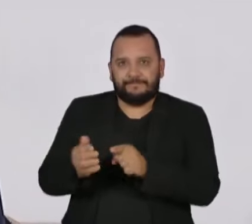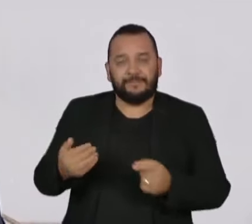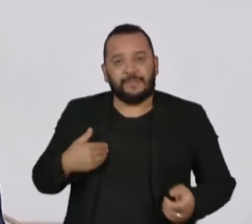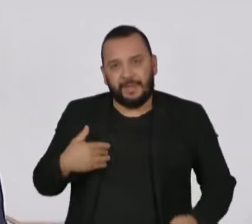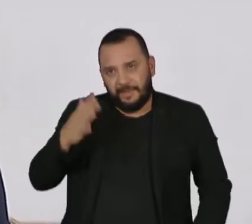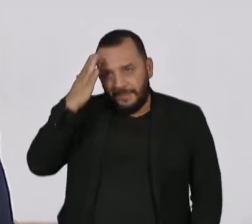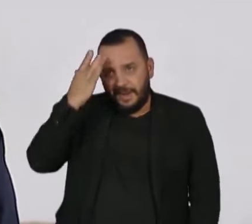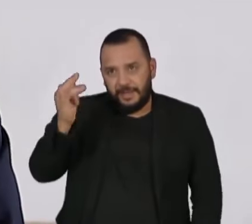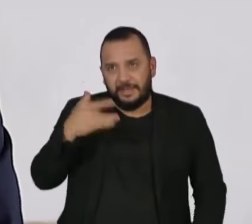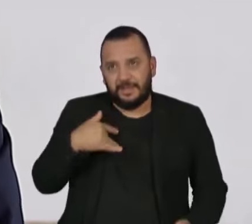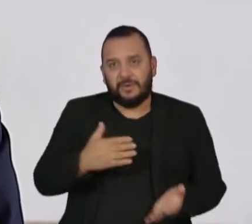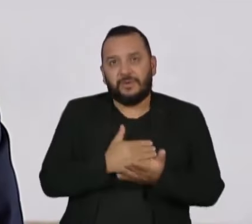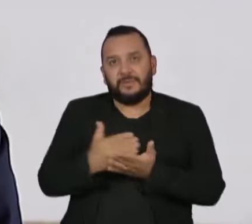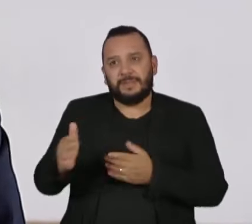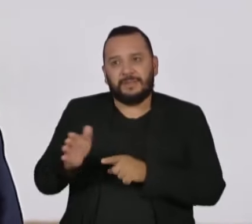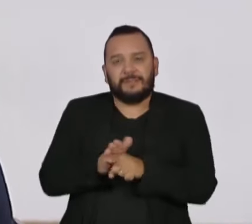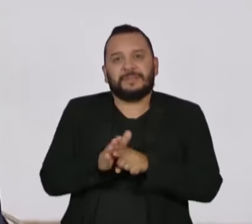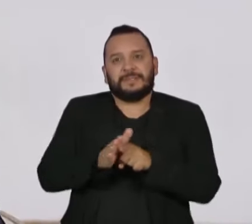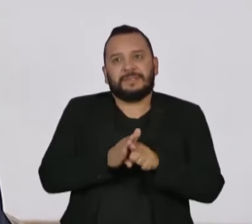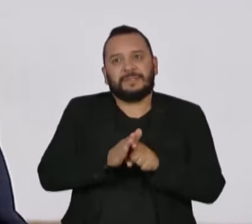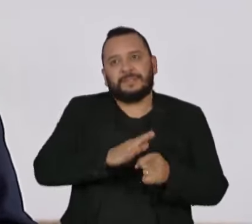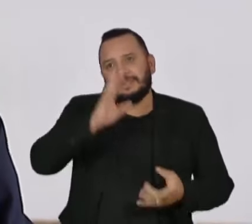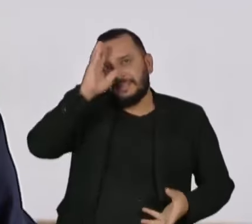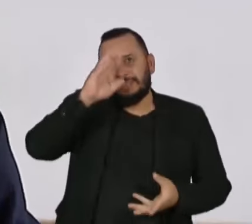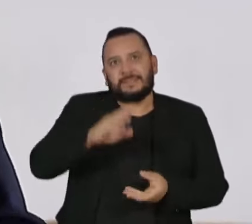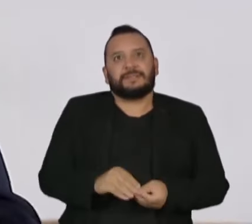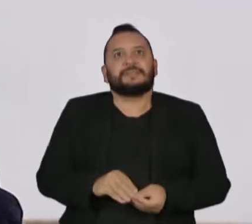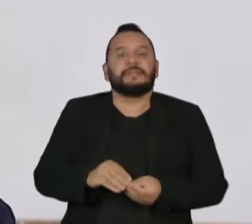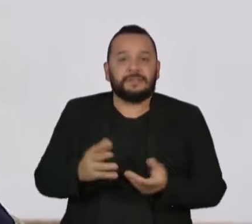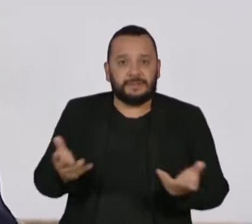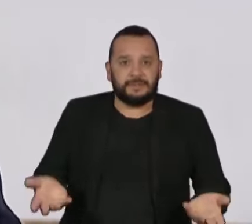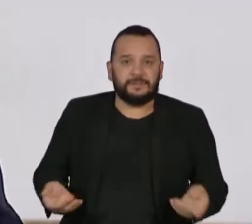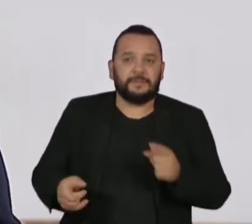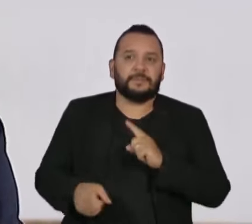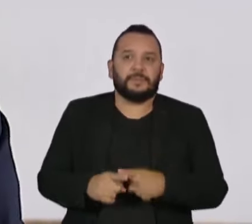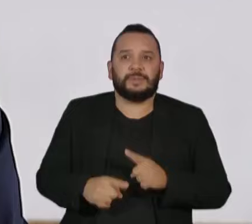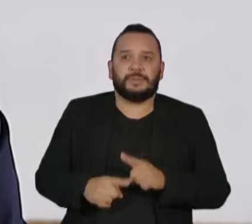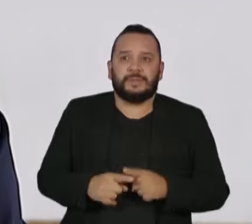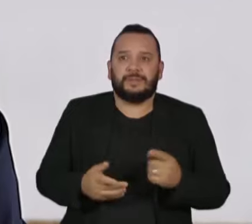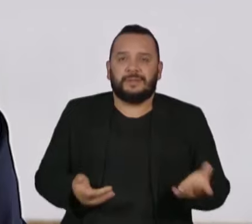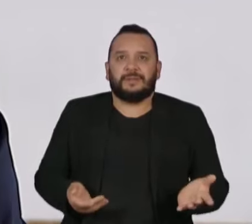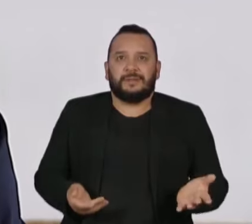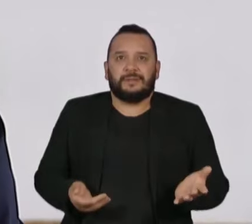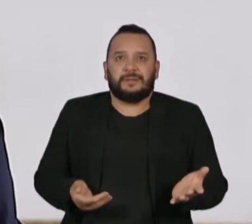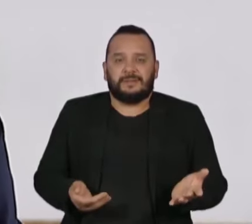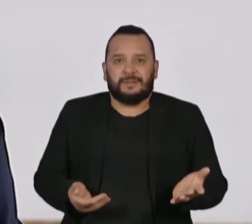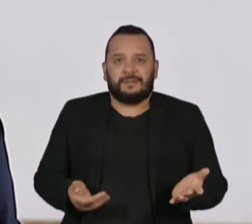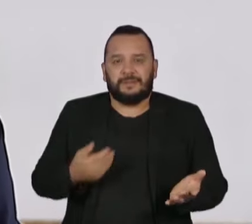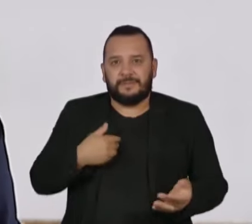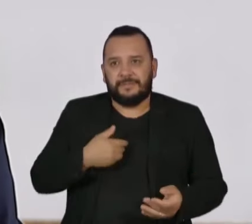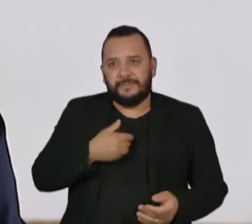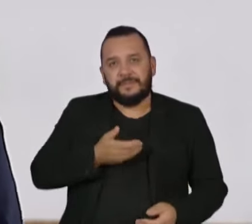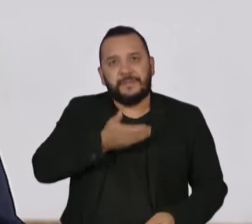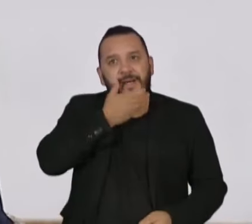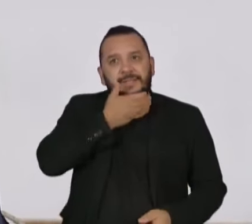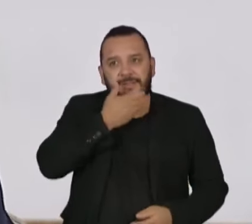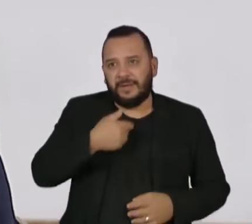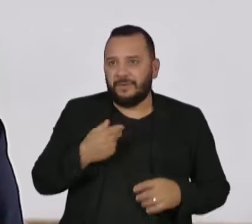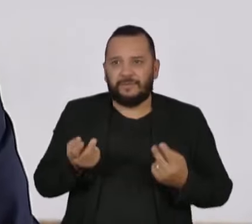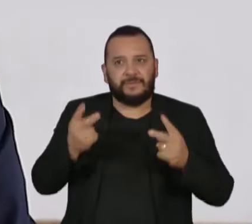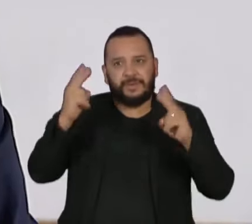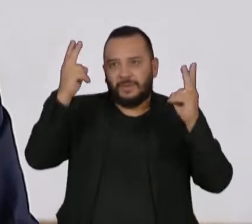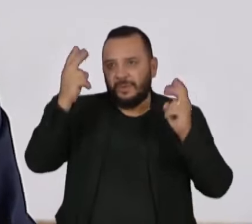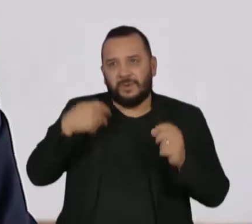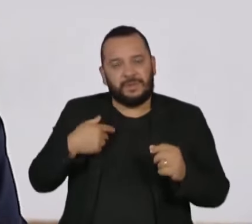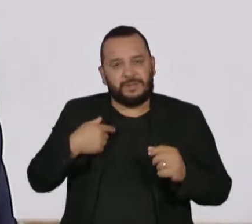amanhã as nossas pesquisas qualitativas para entender o que que levou aí a ao Marsal não ir